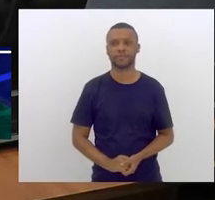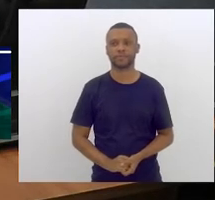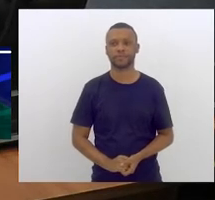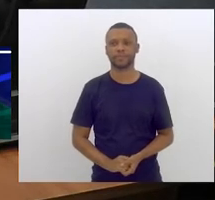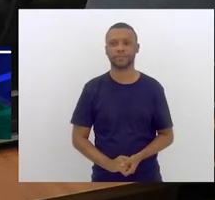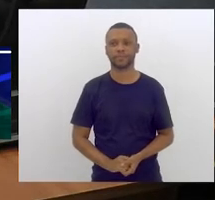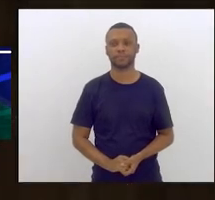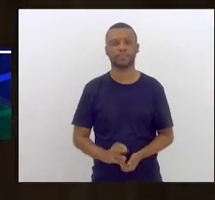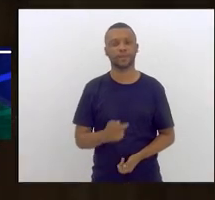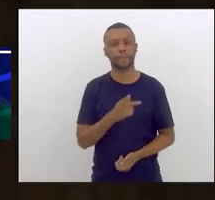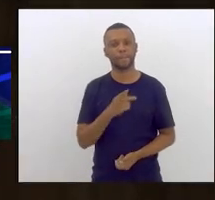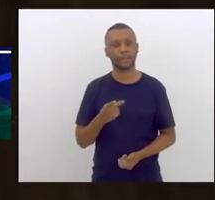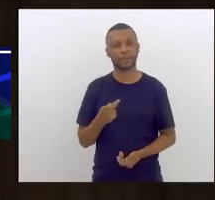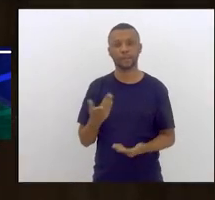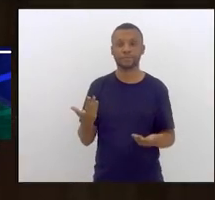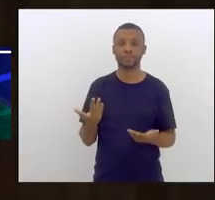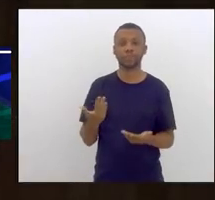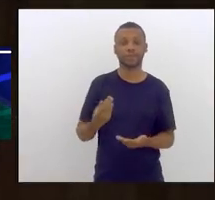Senhor presidente, eu estava aqui